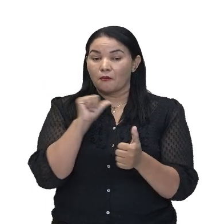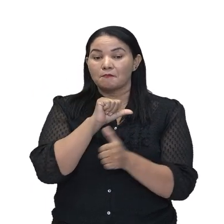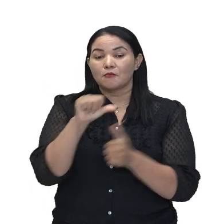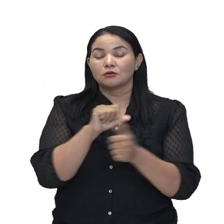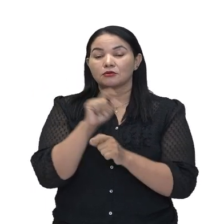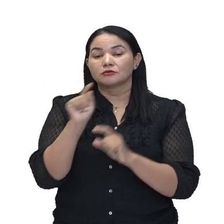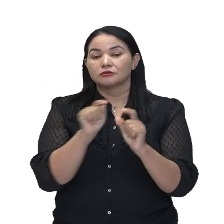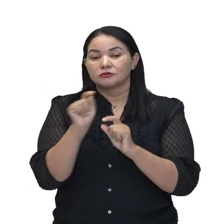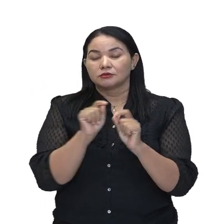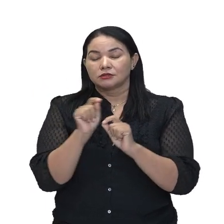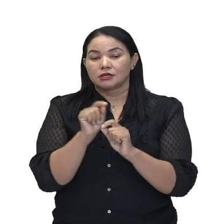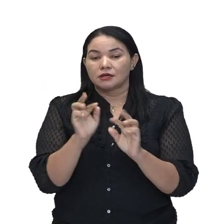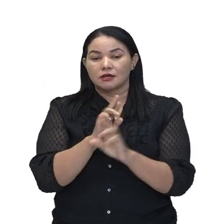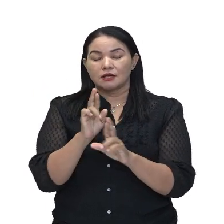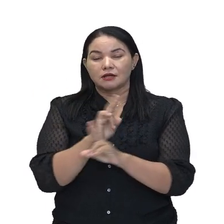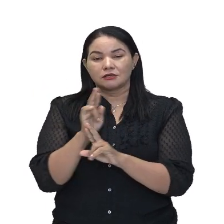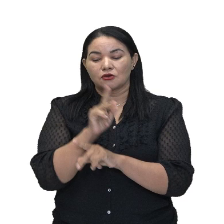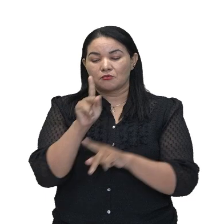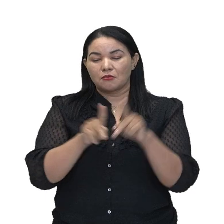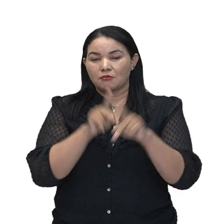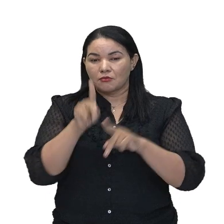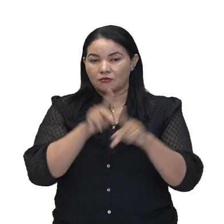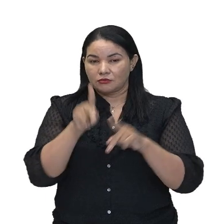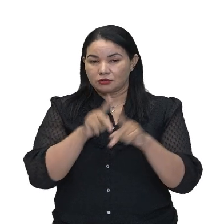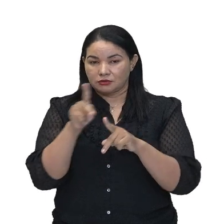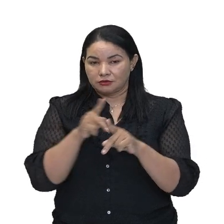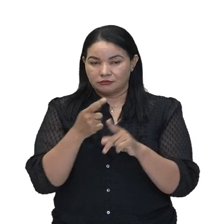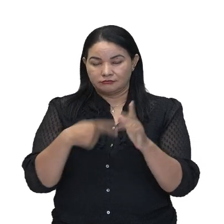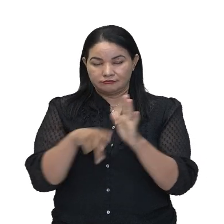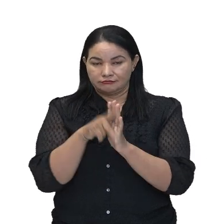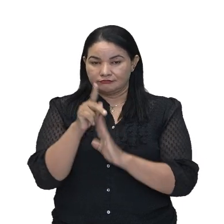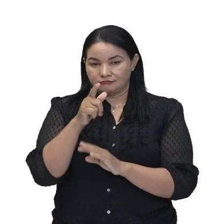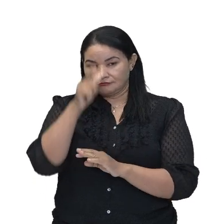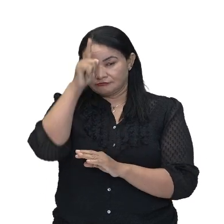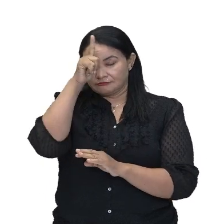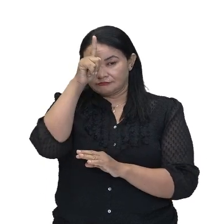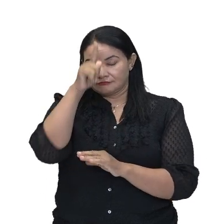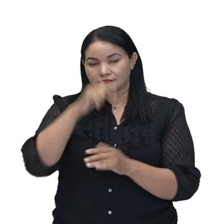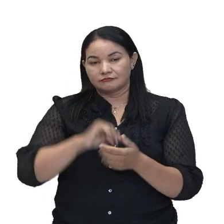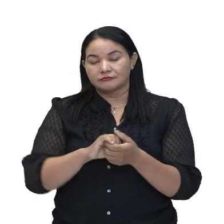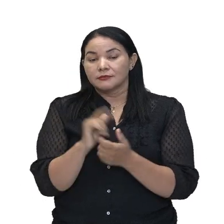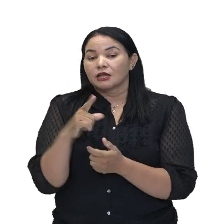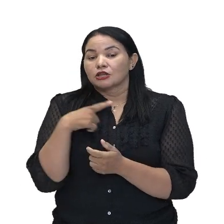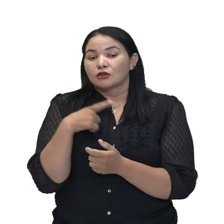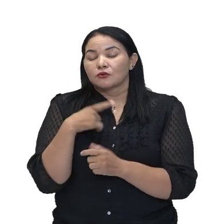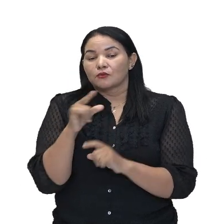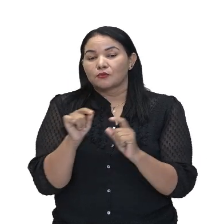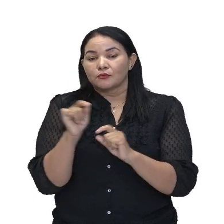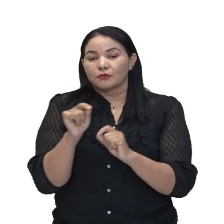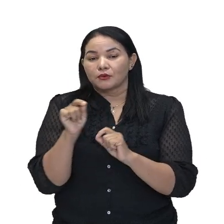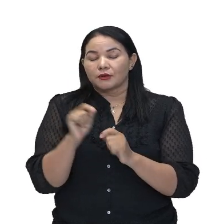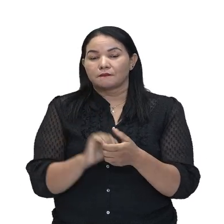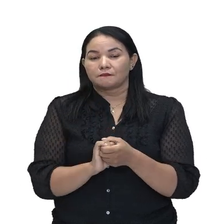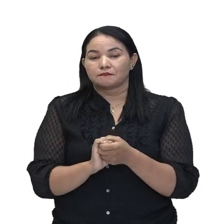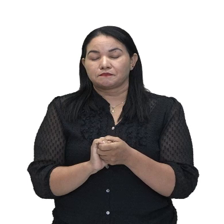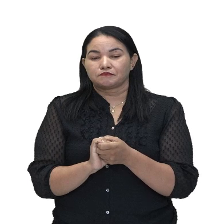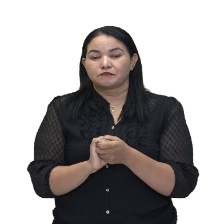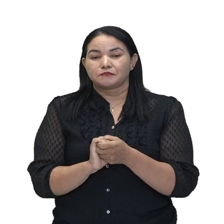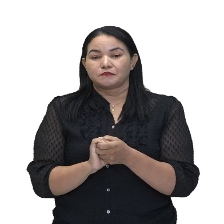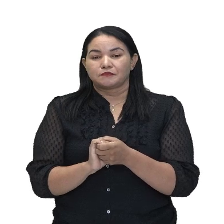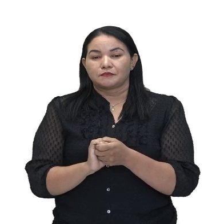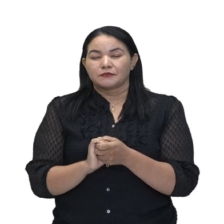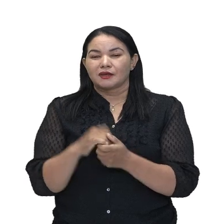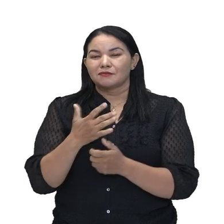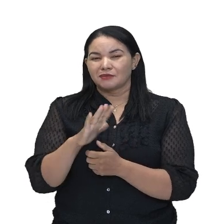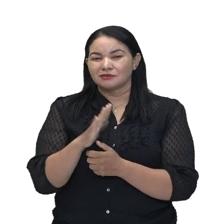em relação aí à população da Alemanha, né? Tendo ali uma base